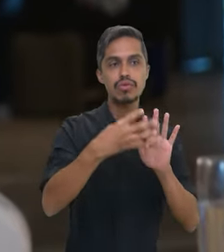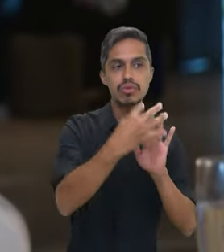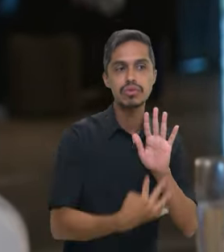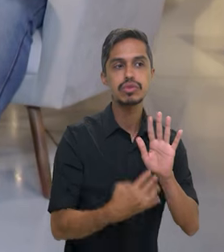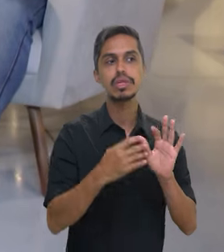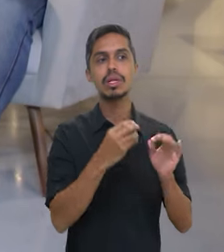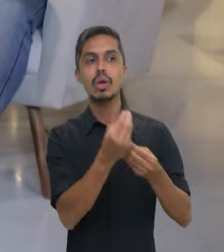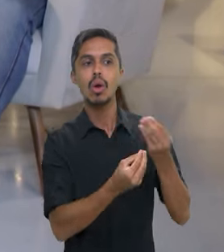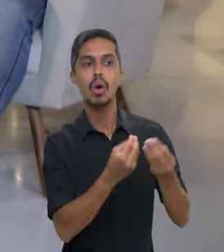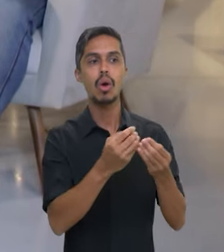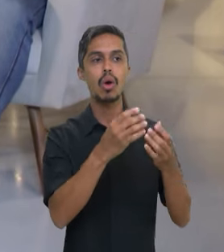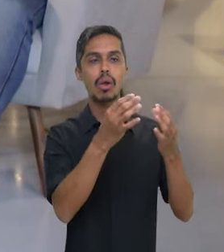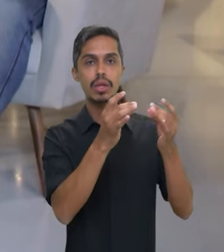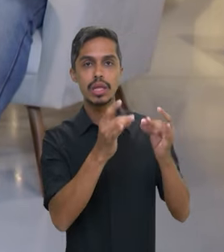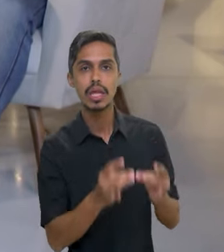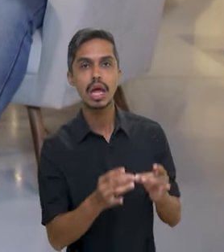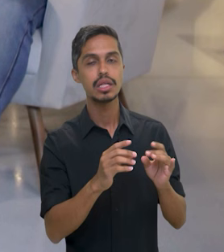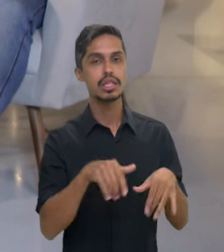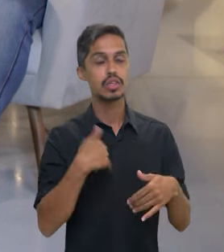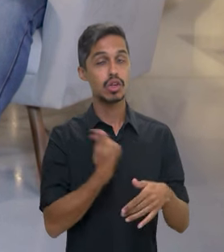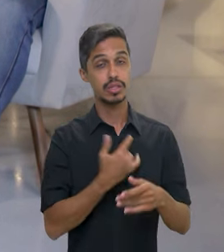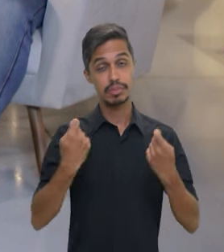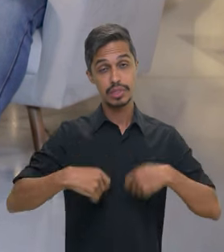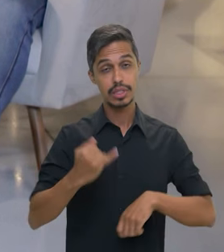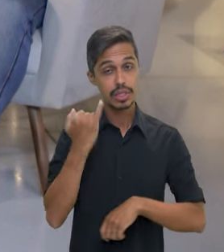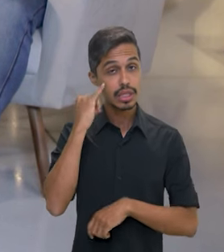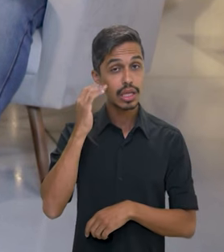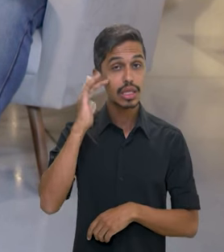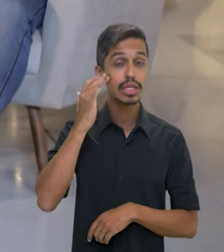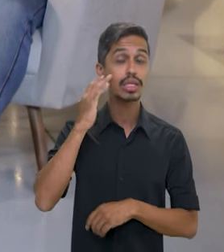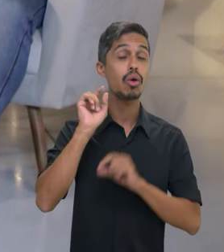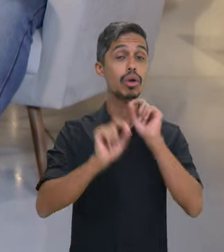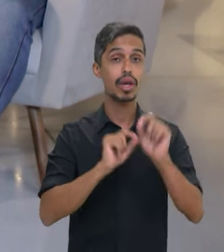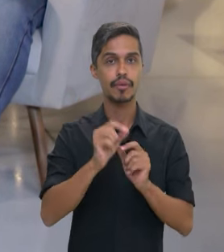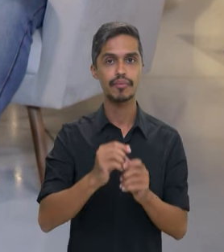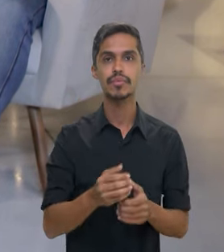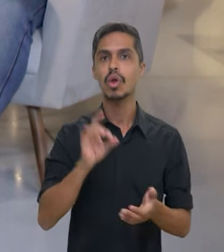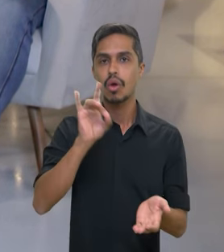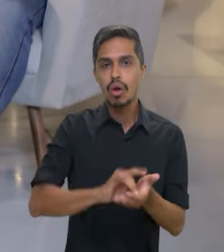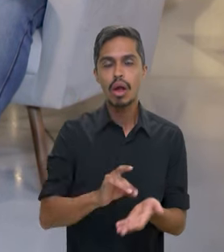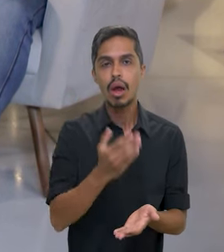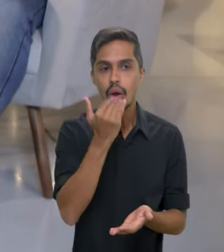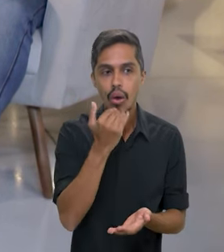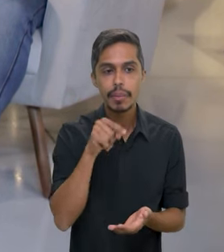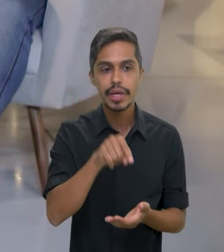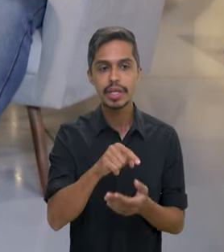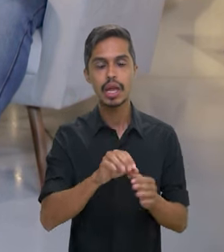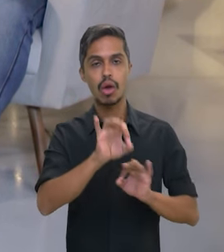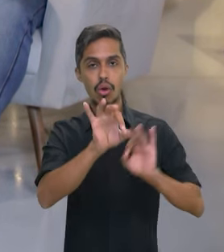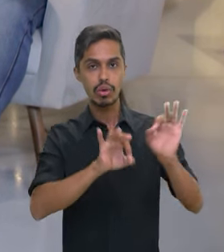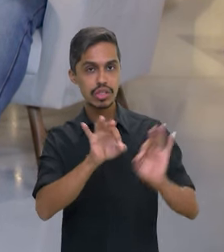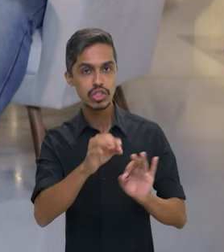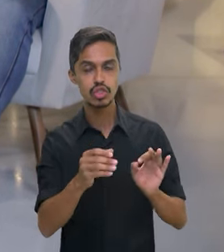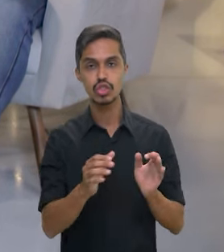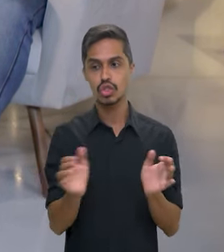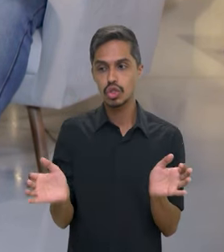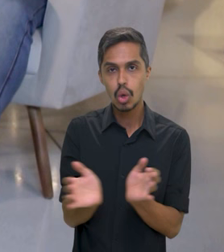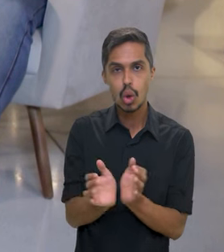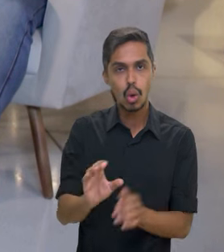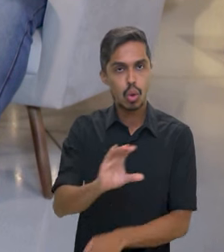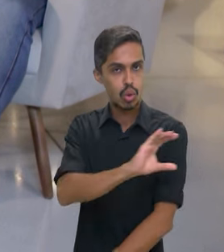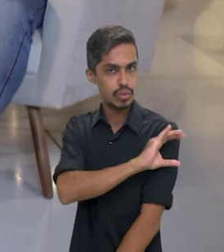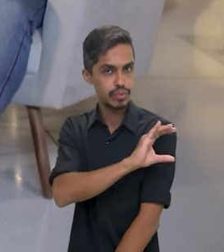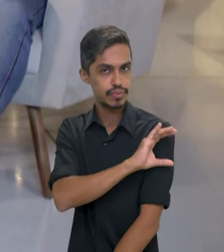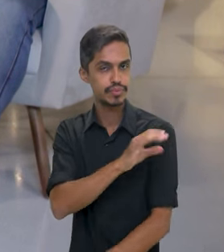no orçamento, qual é essa parcela. Agora, uma coisa é fundamental a gente compreender, né? De fato, a alimentação escolar é um regime de coordenação.